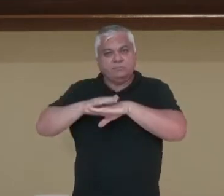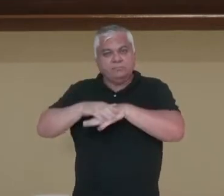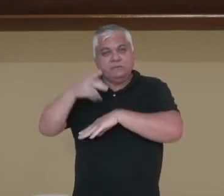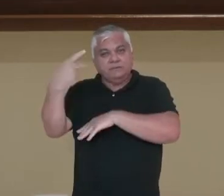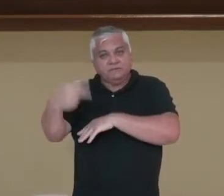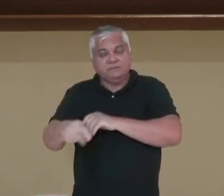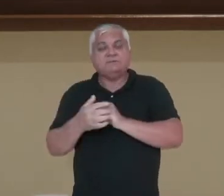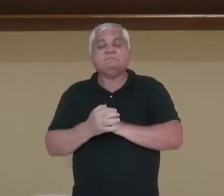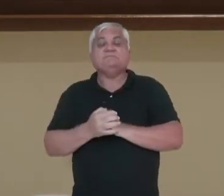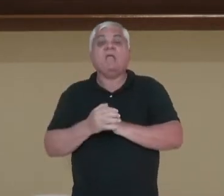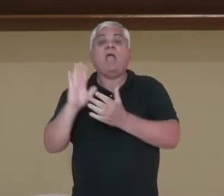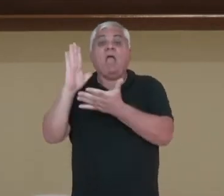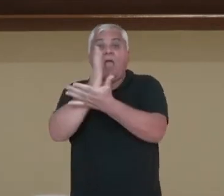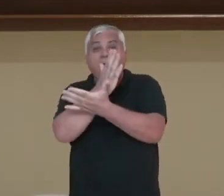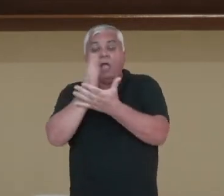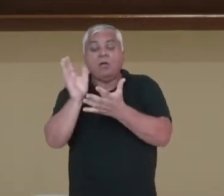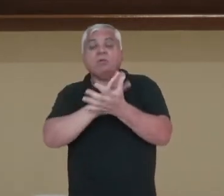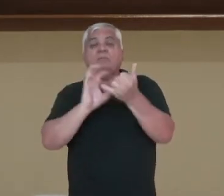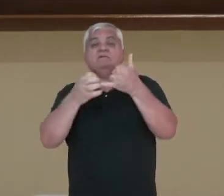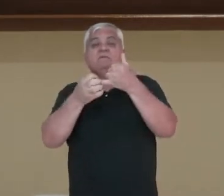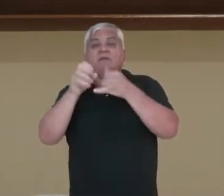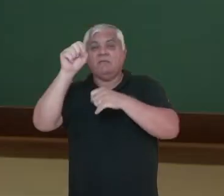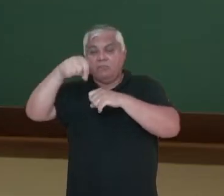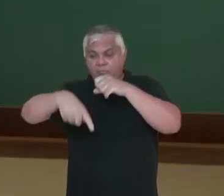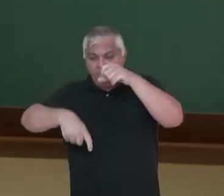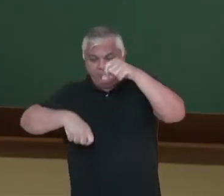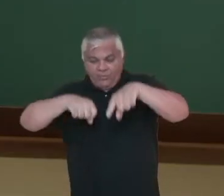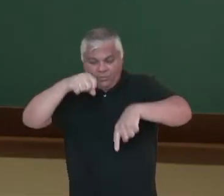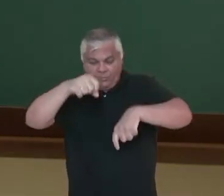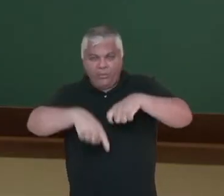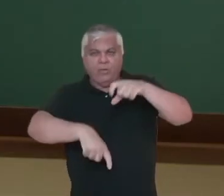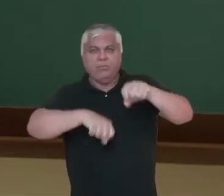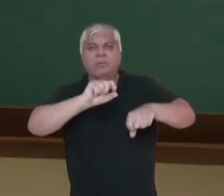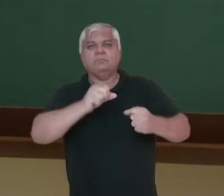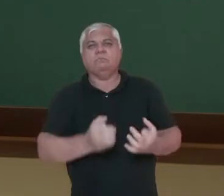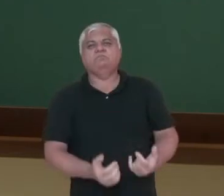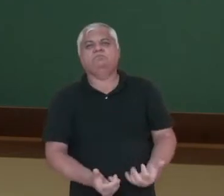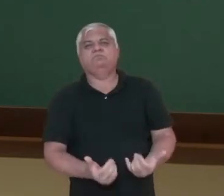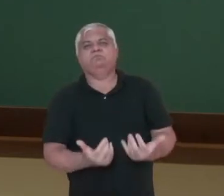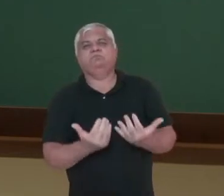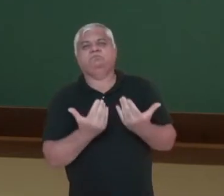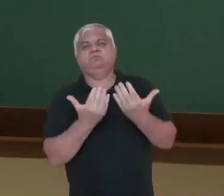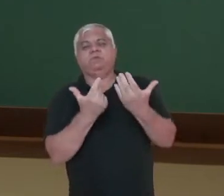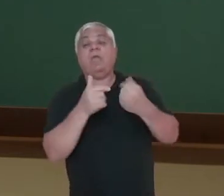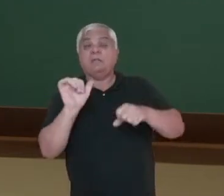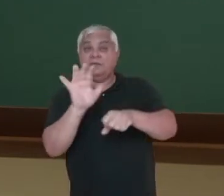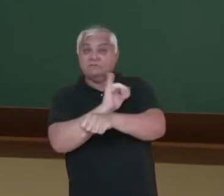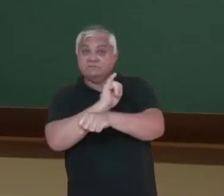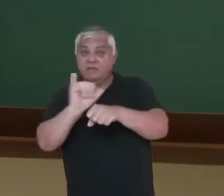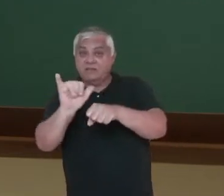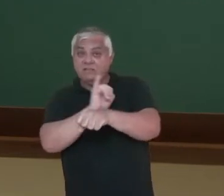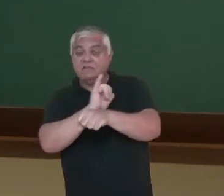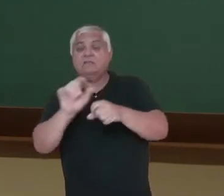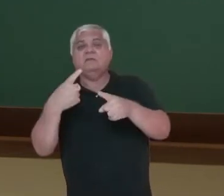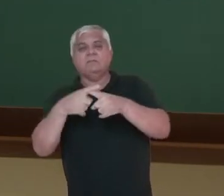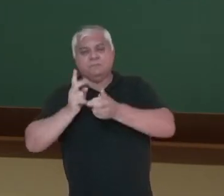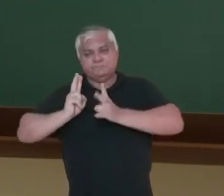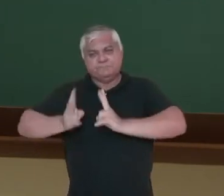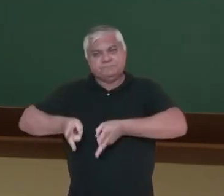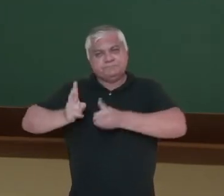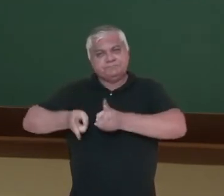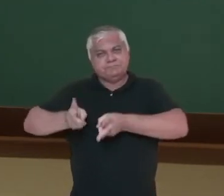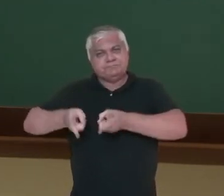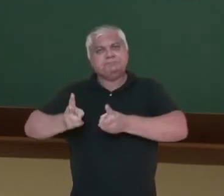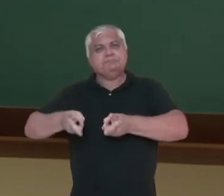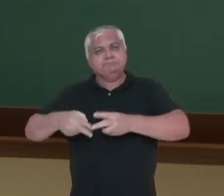dessas sementes cairão no solo, vão formar novas árvores, então isso aí é uma estratégia para tentar manter, né,